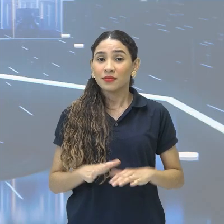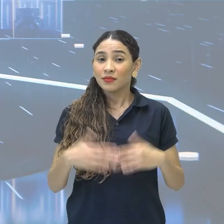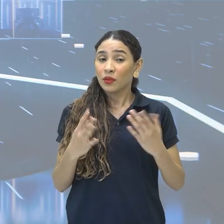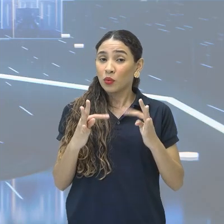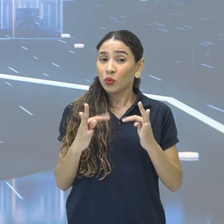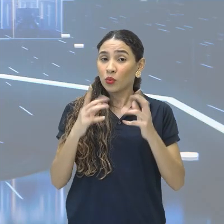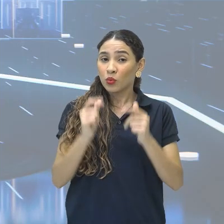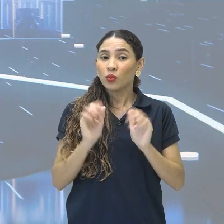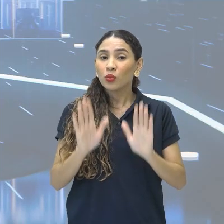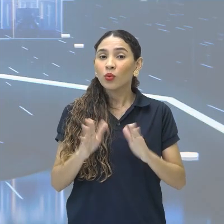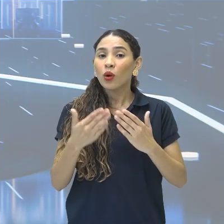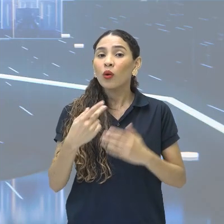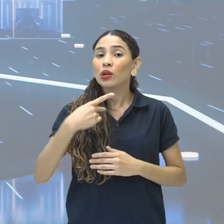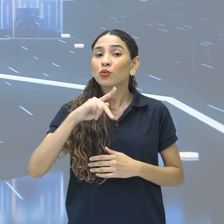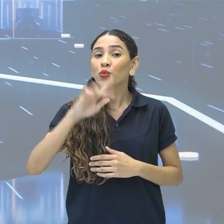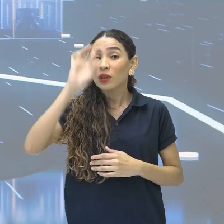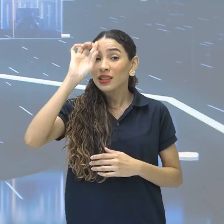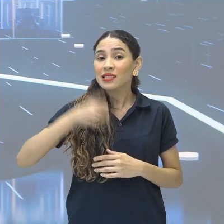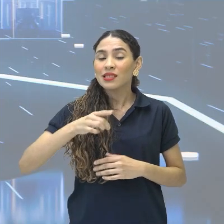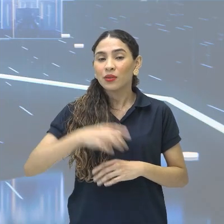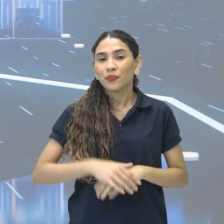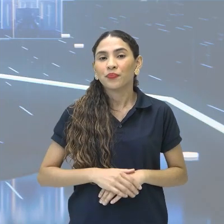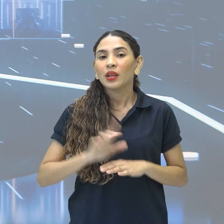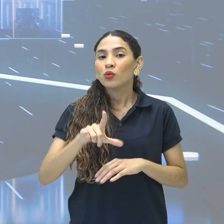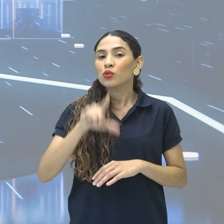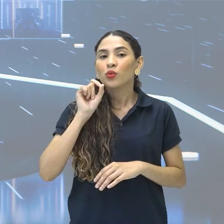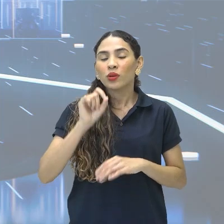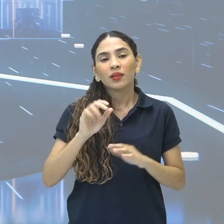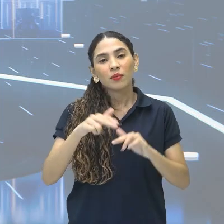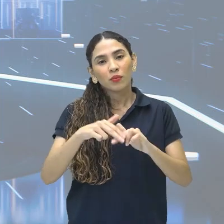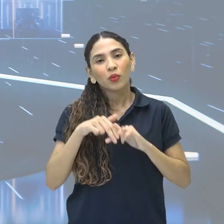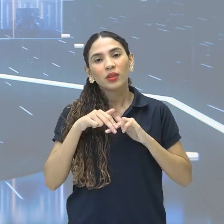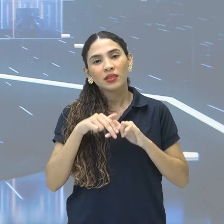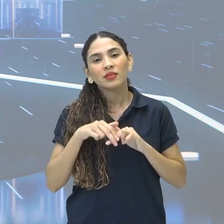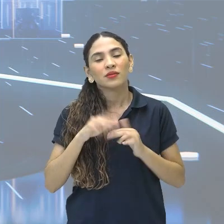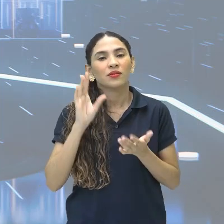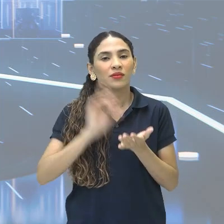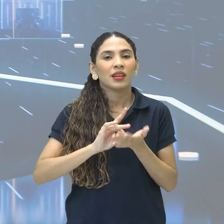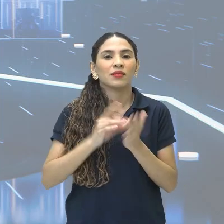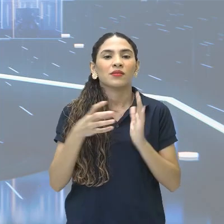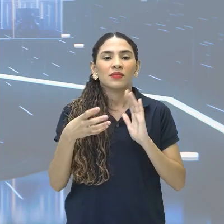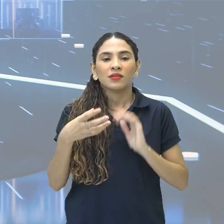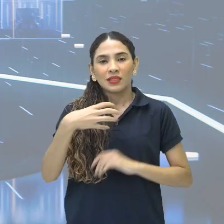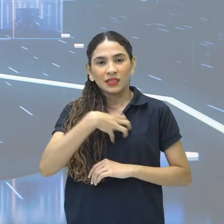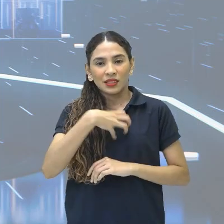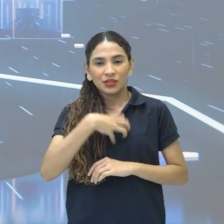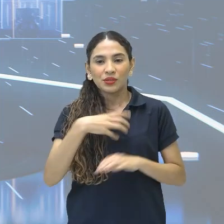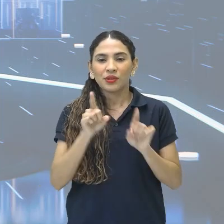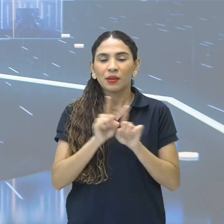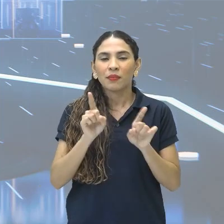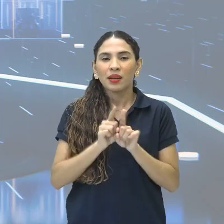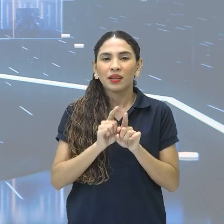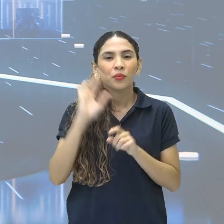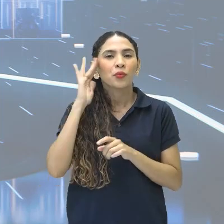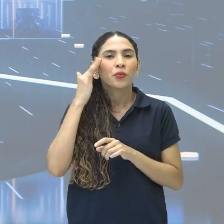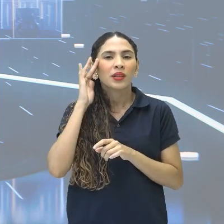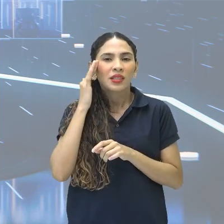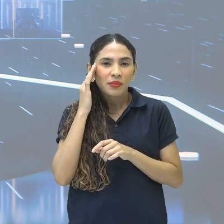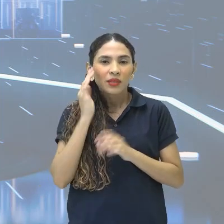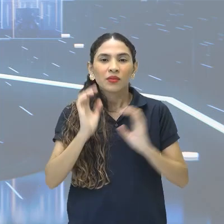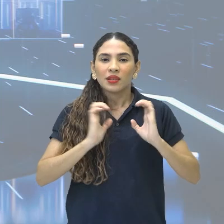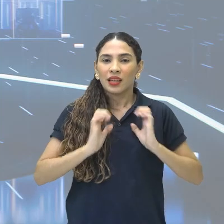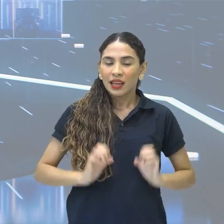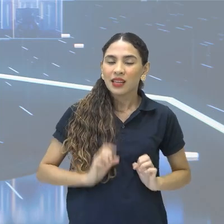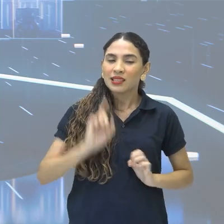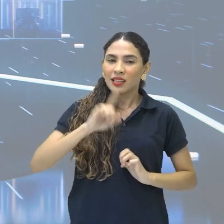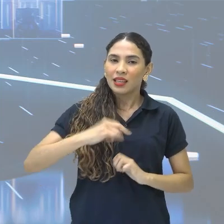Considerando tudo, qual seria a tua decisão, né? É por isso que realmente nesse sentido aí, o entendimento da ética